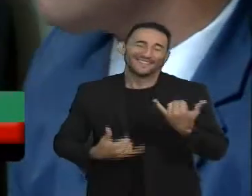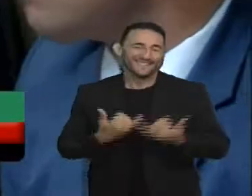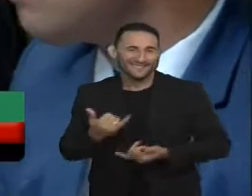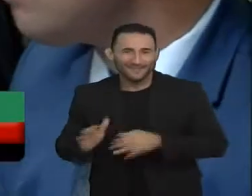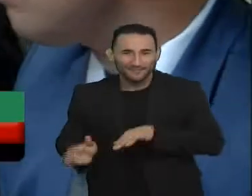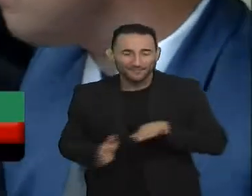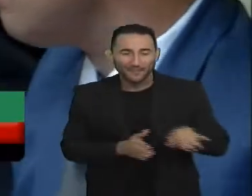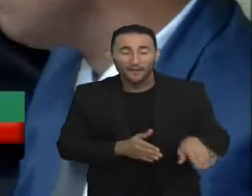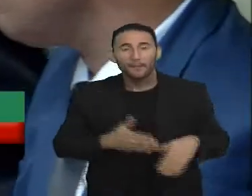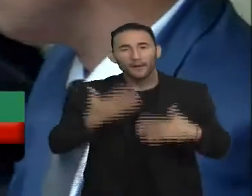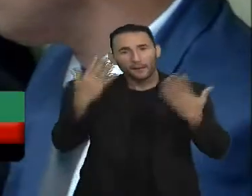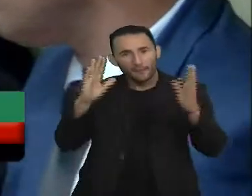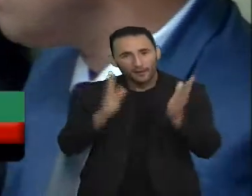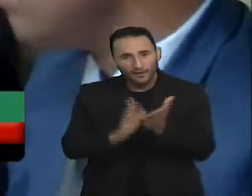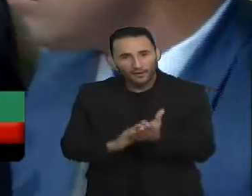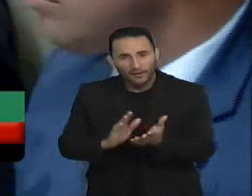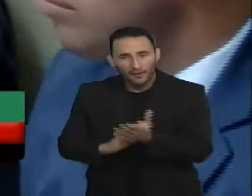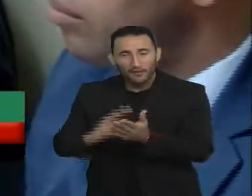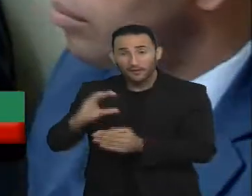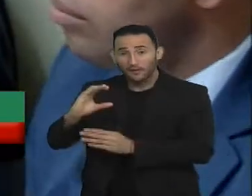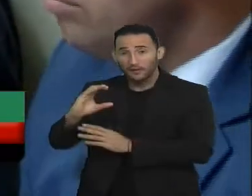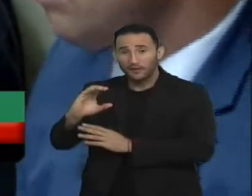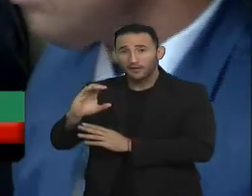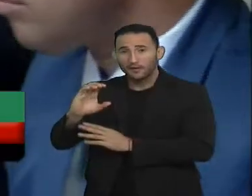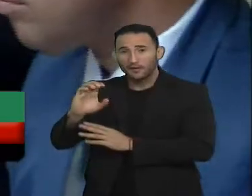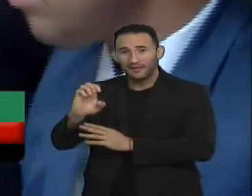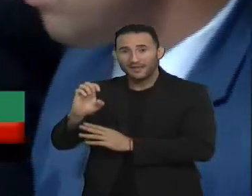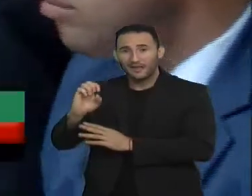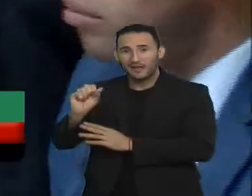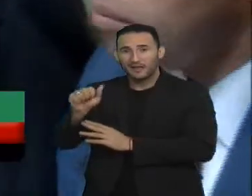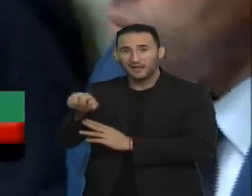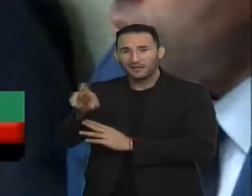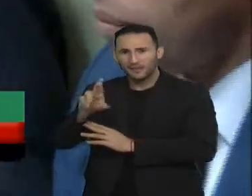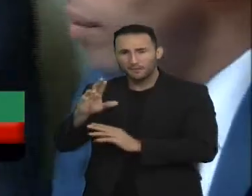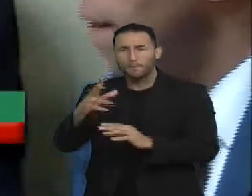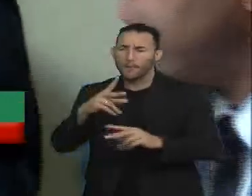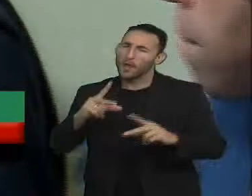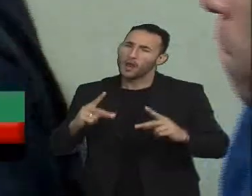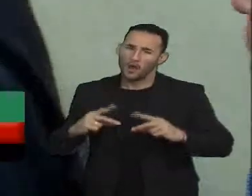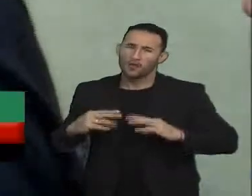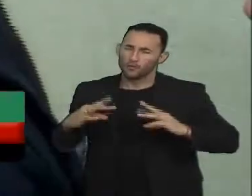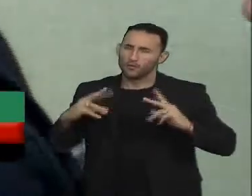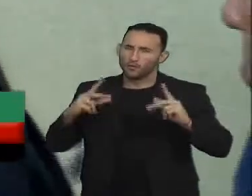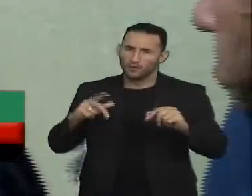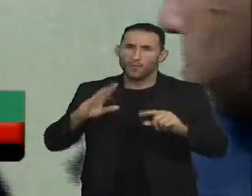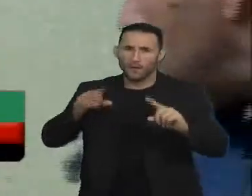Você merece todas as homenagens dessa Câmara Municipal, viu? Parabéns, irmão.